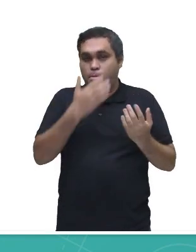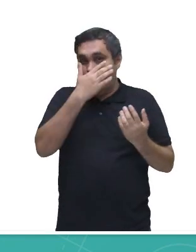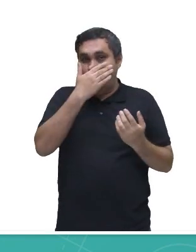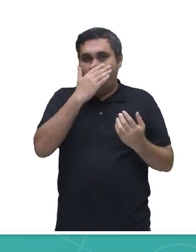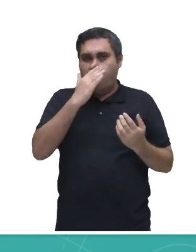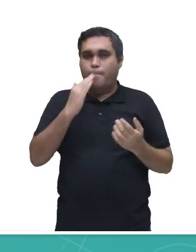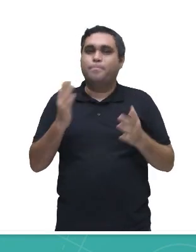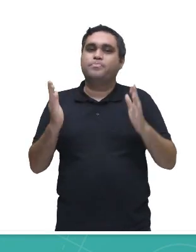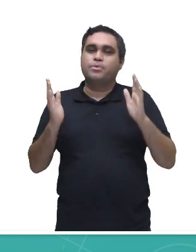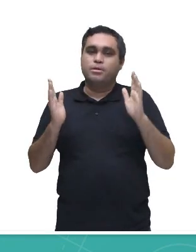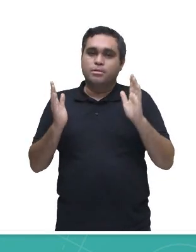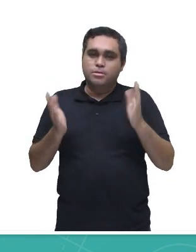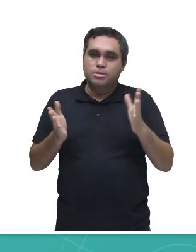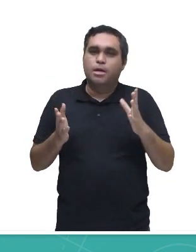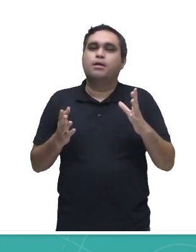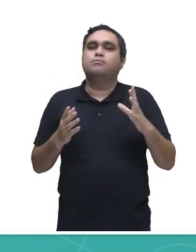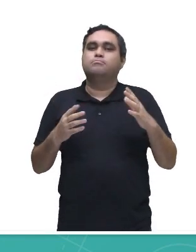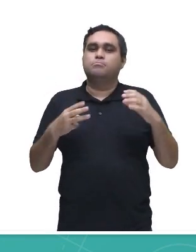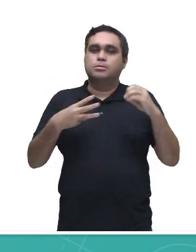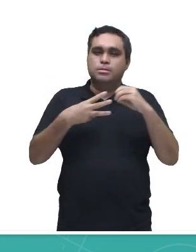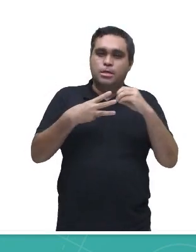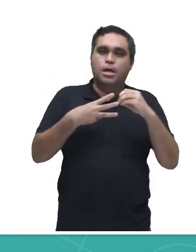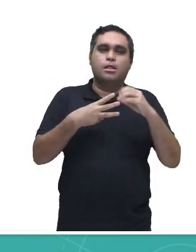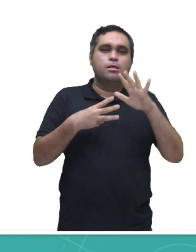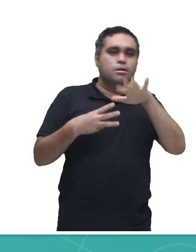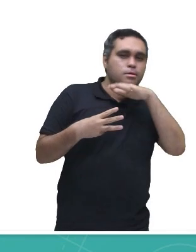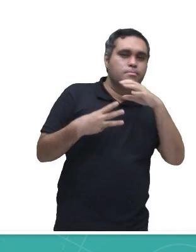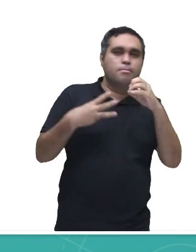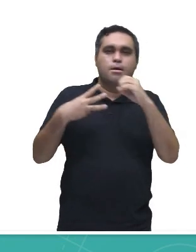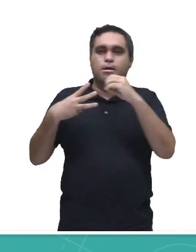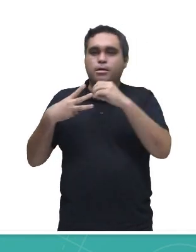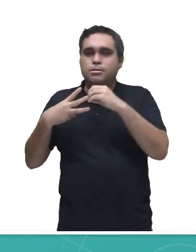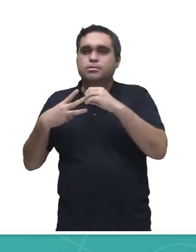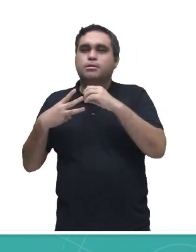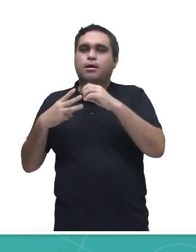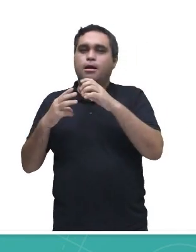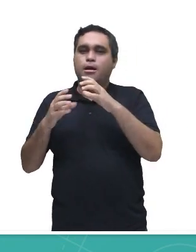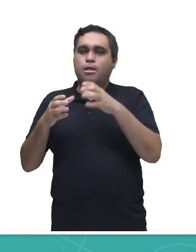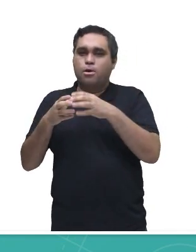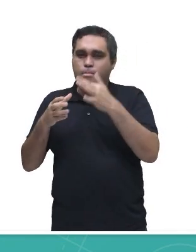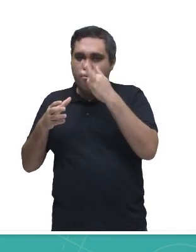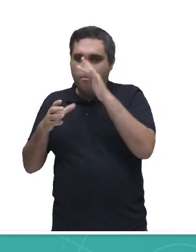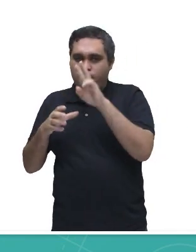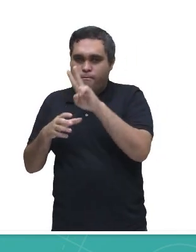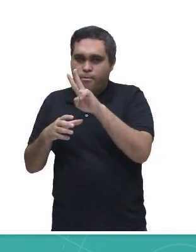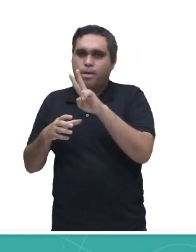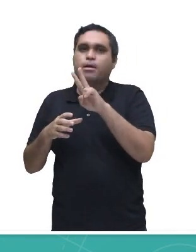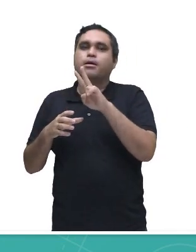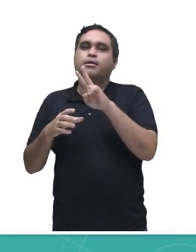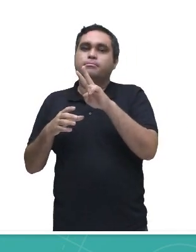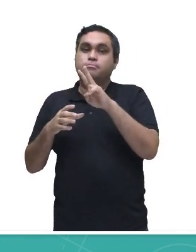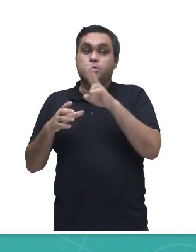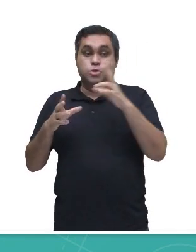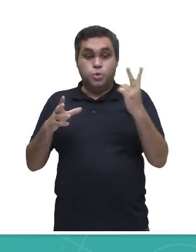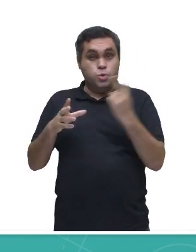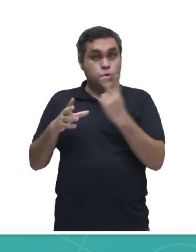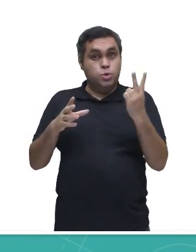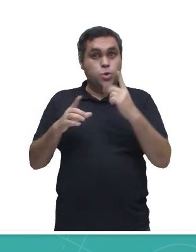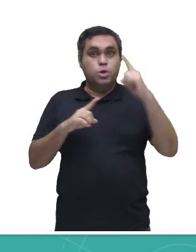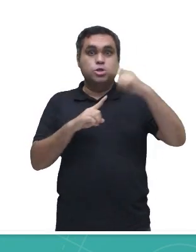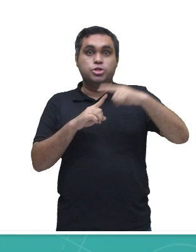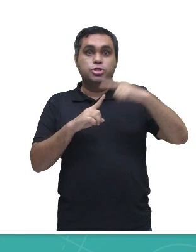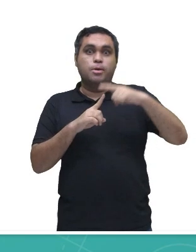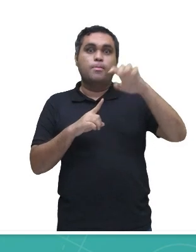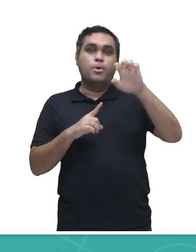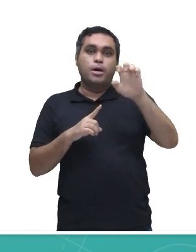gente já falou aí de célula animal, célula vegetal, que são células eucariontes, ok, possuem, né, o